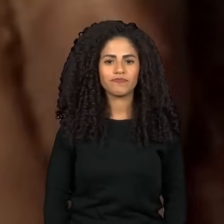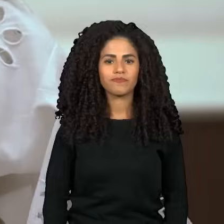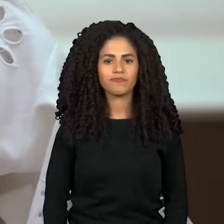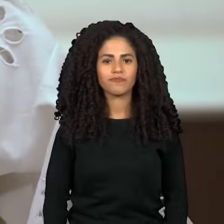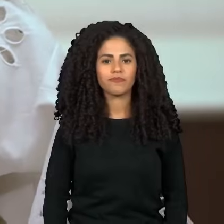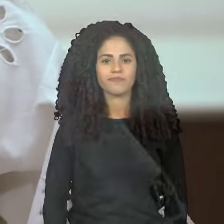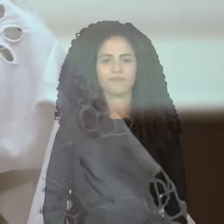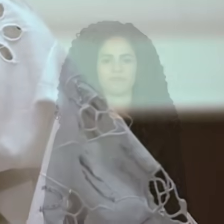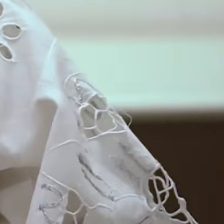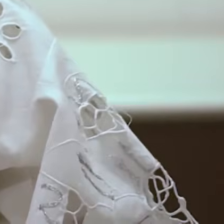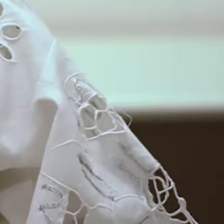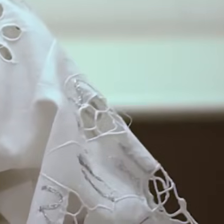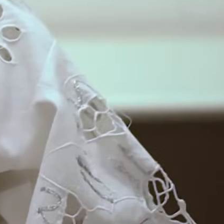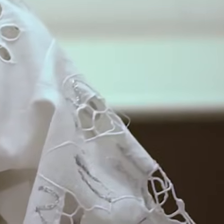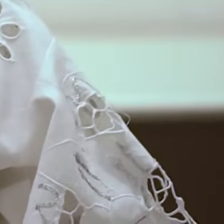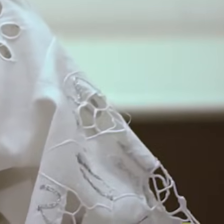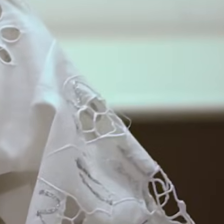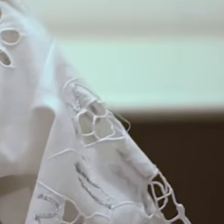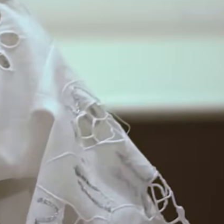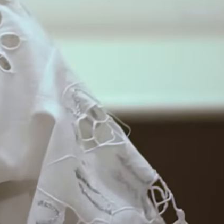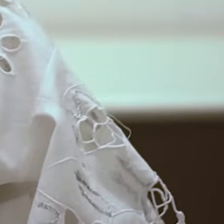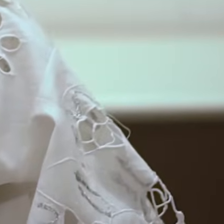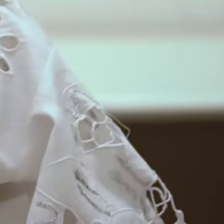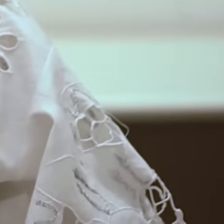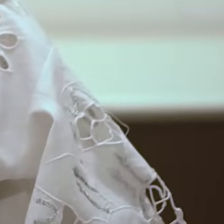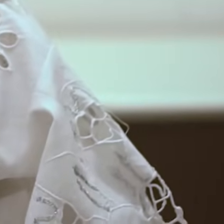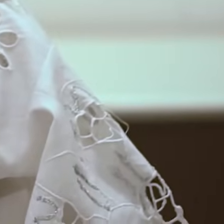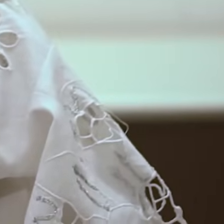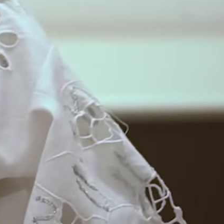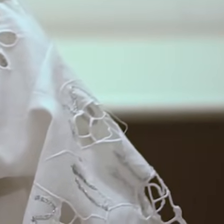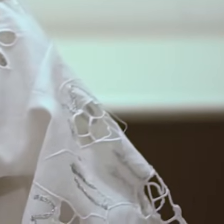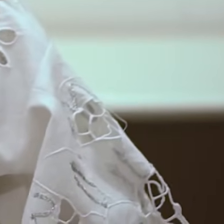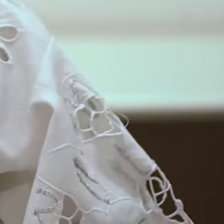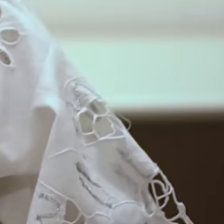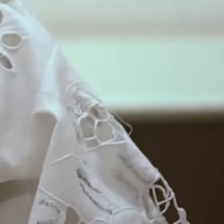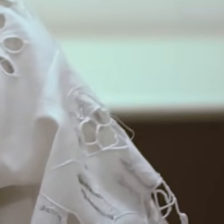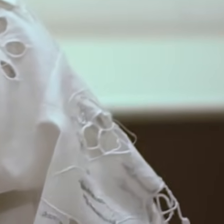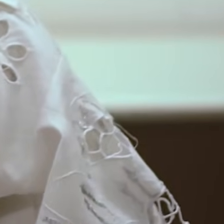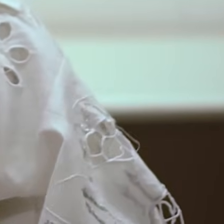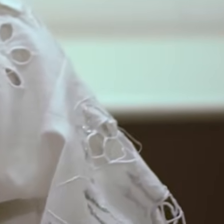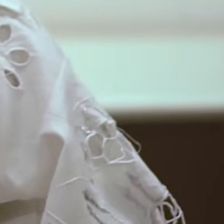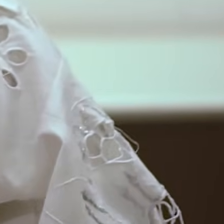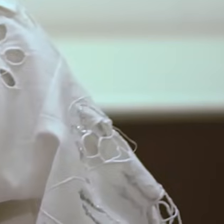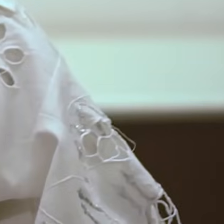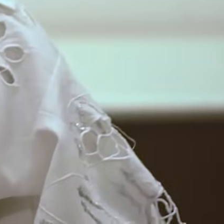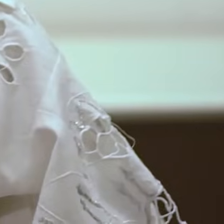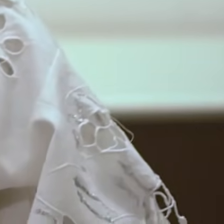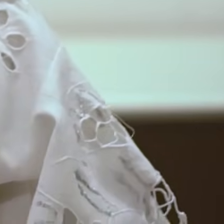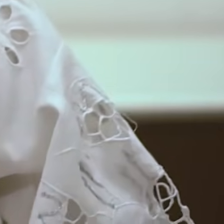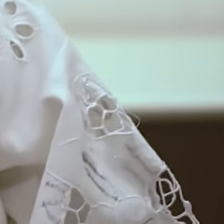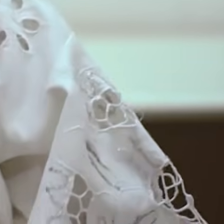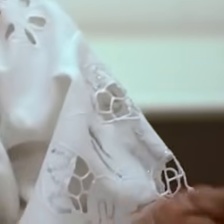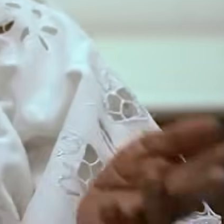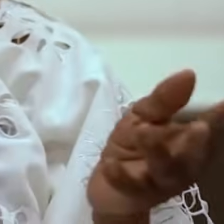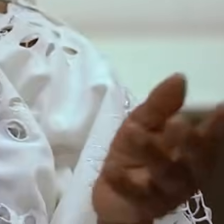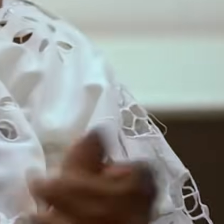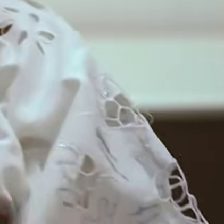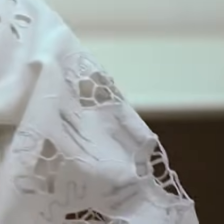veio da Bahia, cobertinho de flor e cheio de alegria.